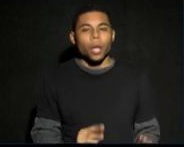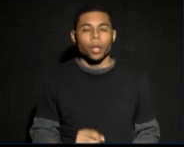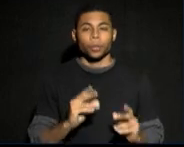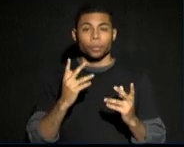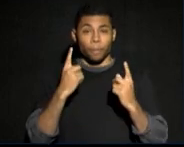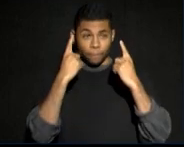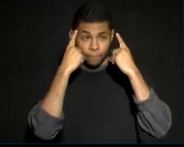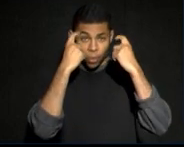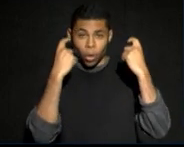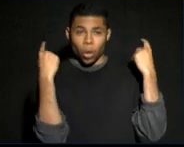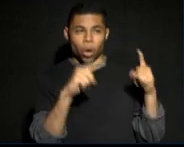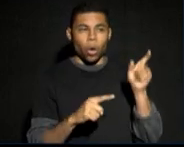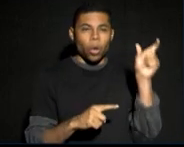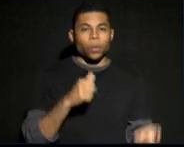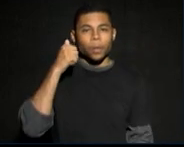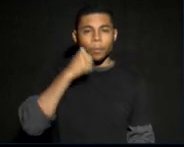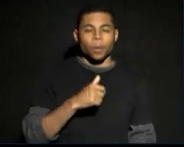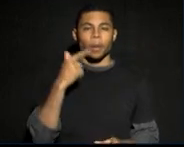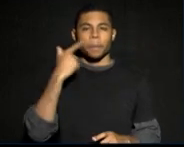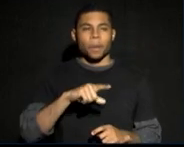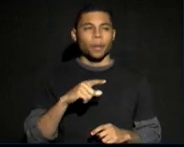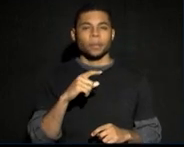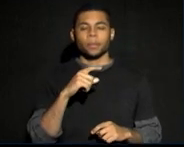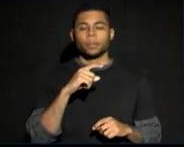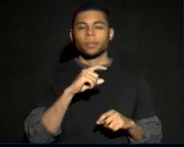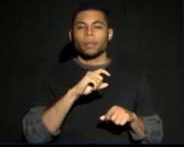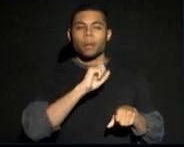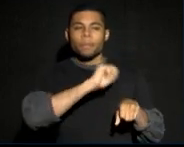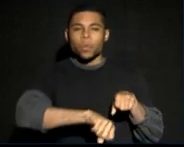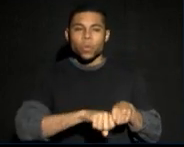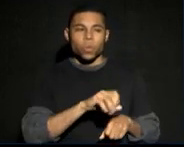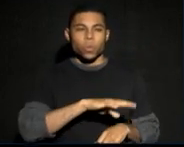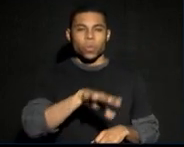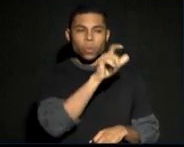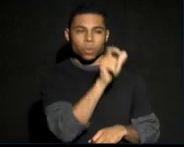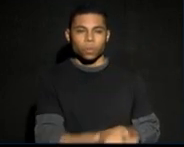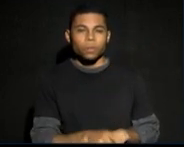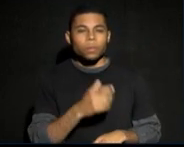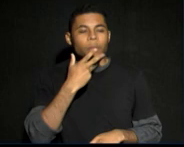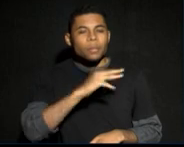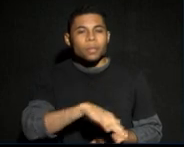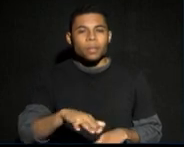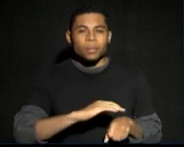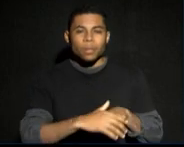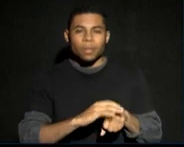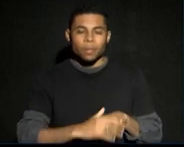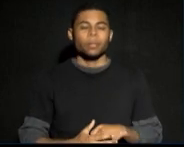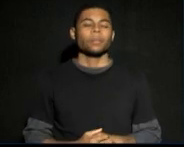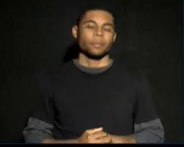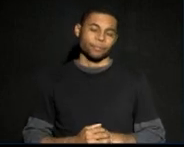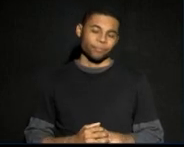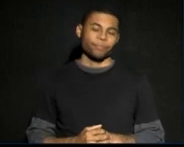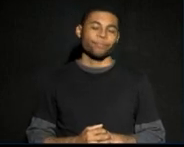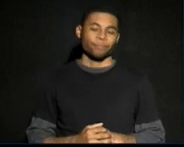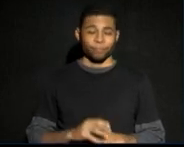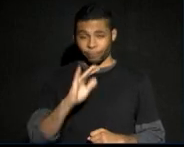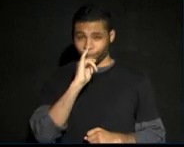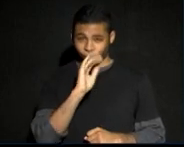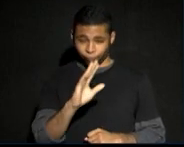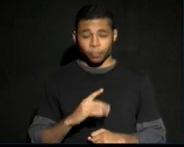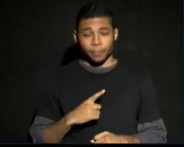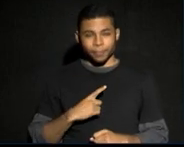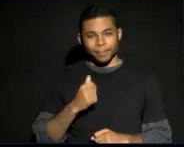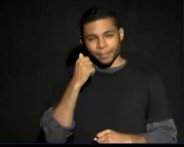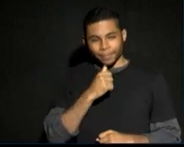da violência contra a mulher e do abuso de crianças é hoje tem uma